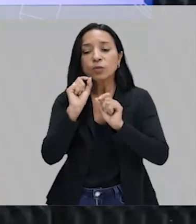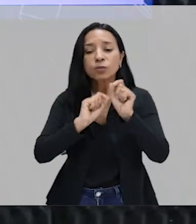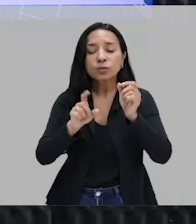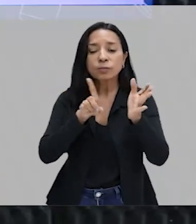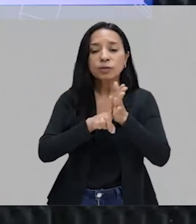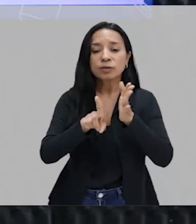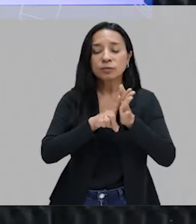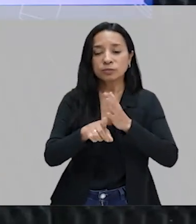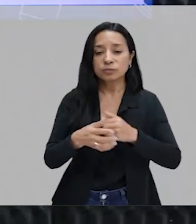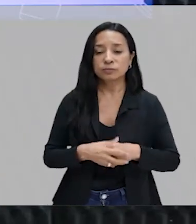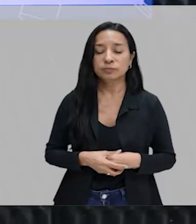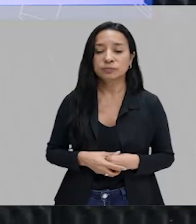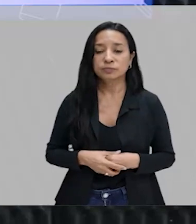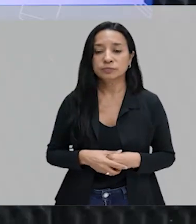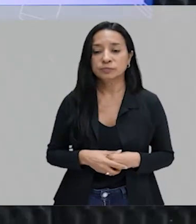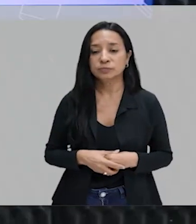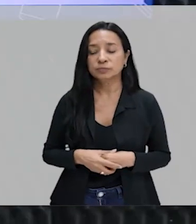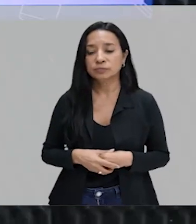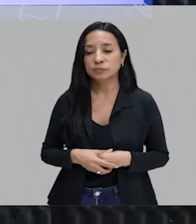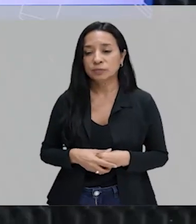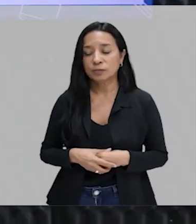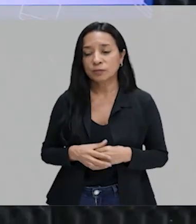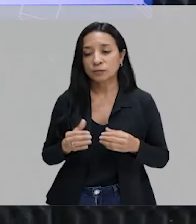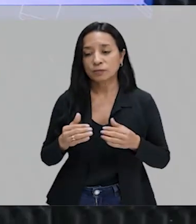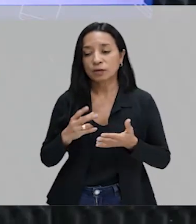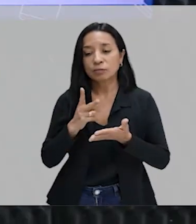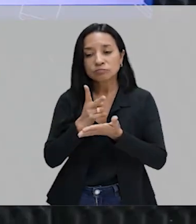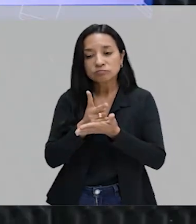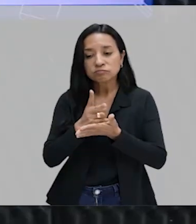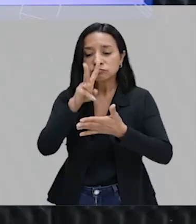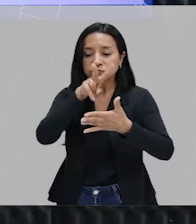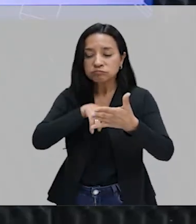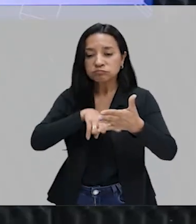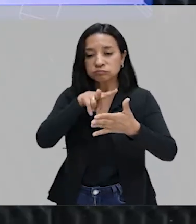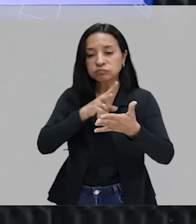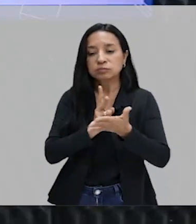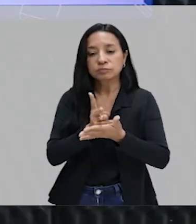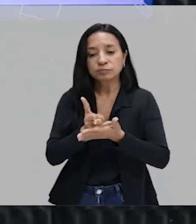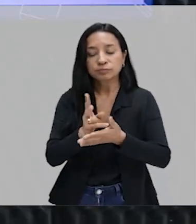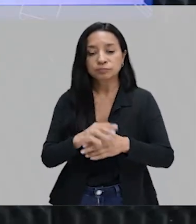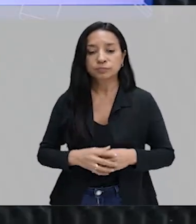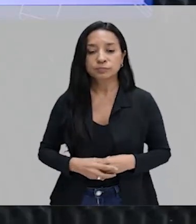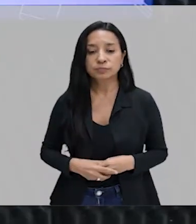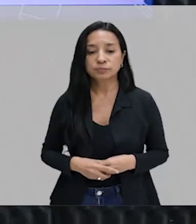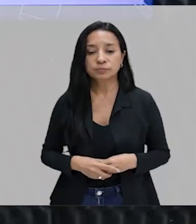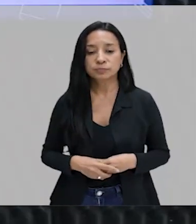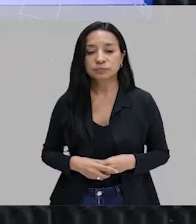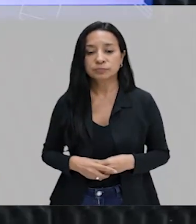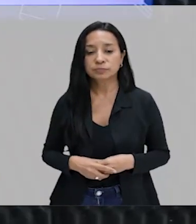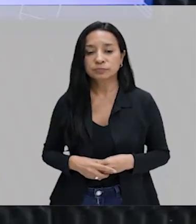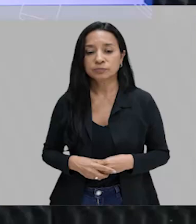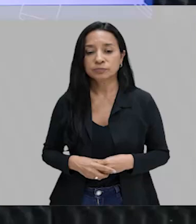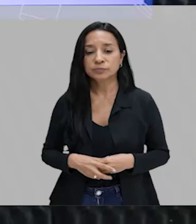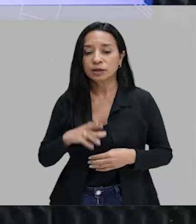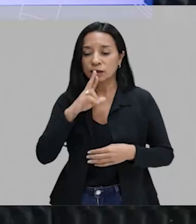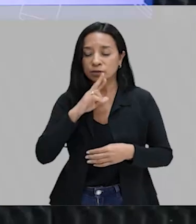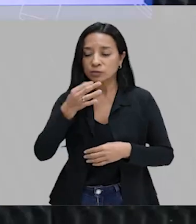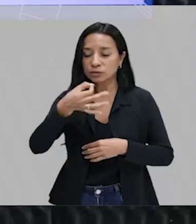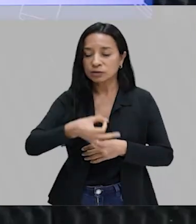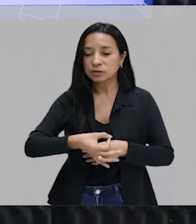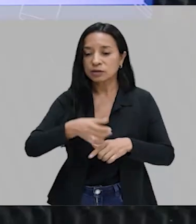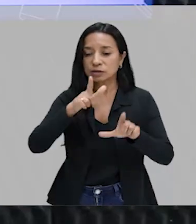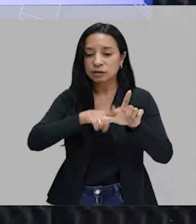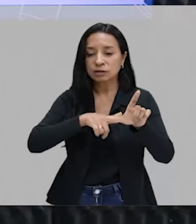A crise econômica abriu espaço para que muitos defendessem uma o quê? Resposta, letra E.